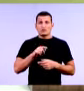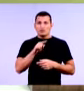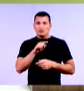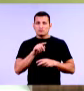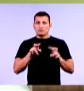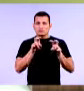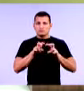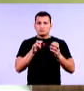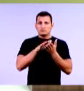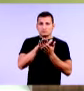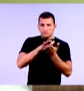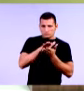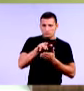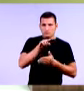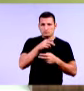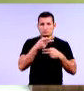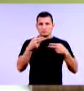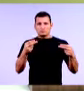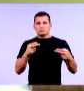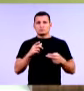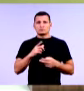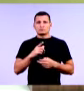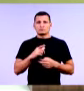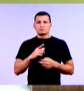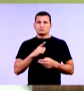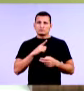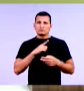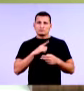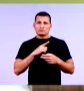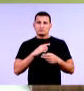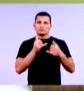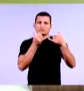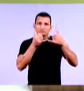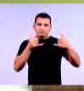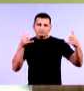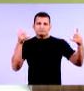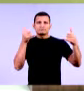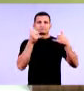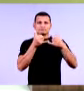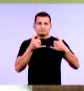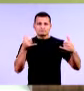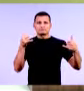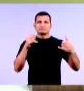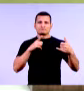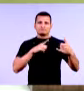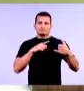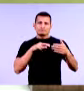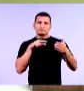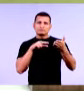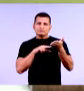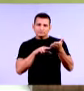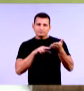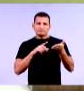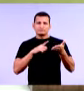essas impressoras, esses dispositivos, eles estão interligados por meio desses cabos que nós utilizamos ou